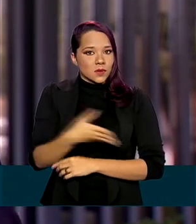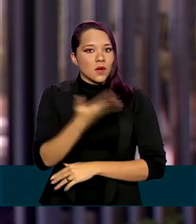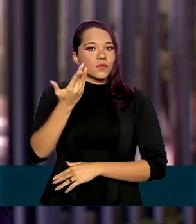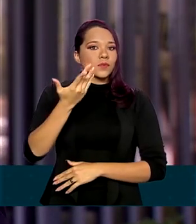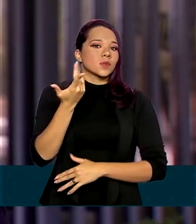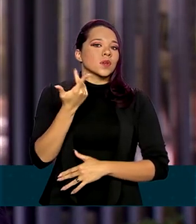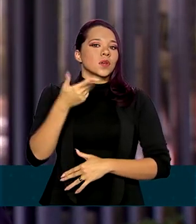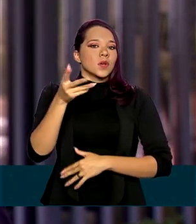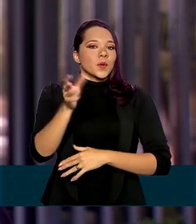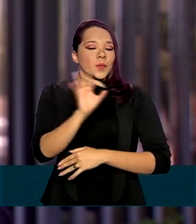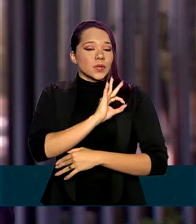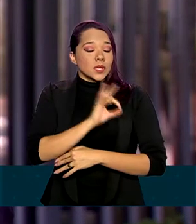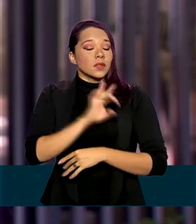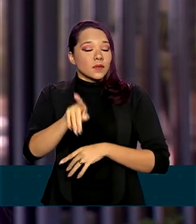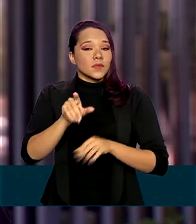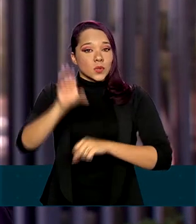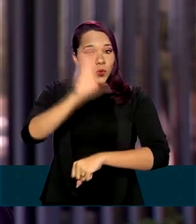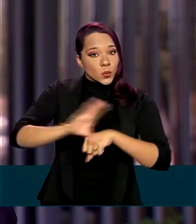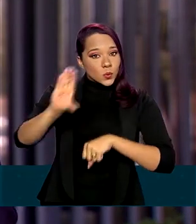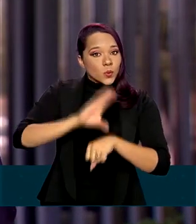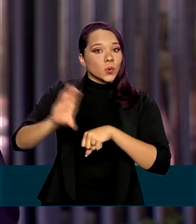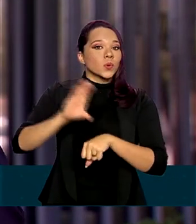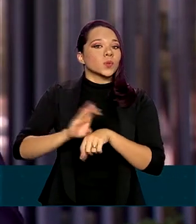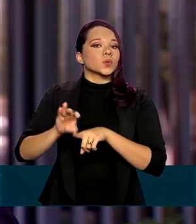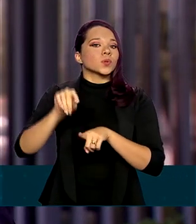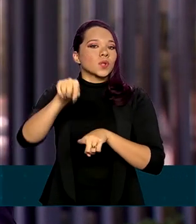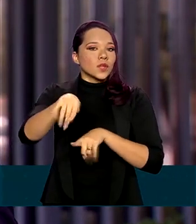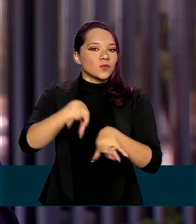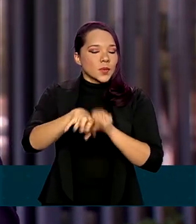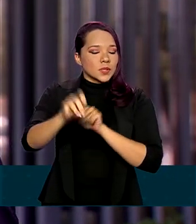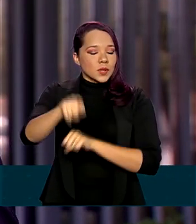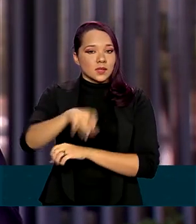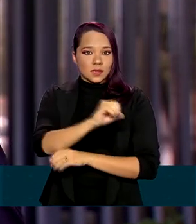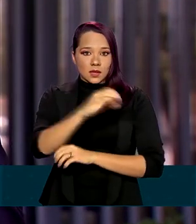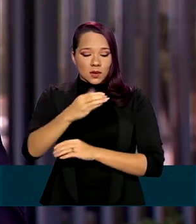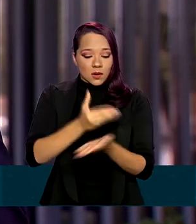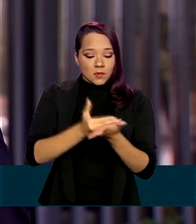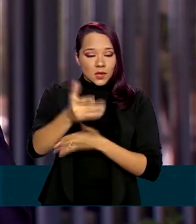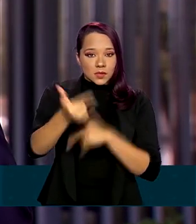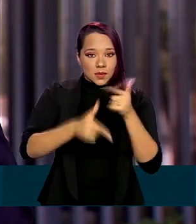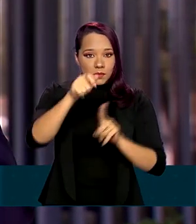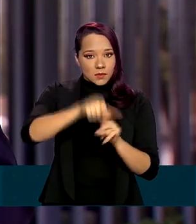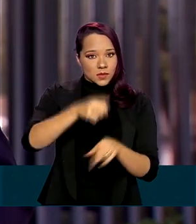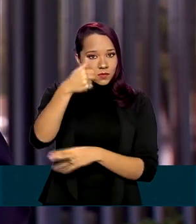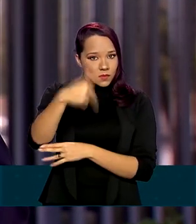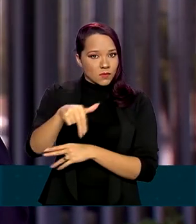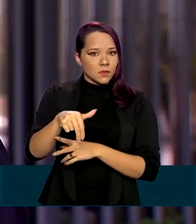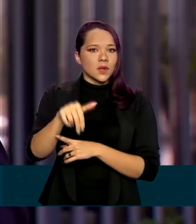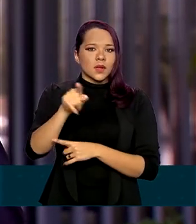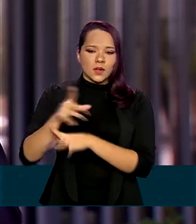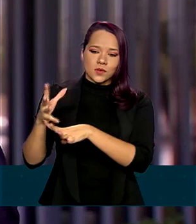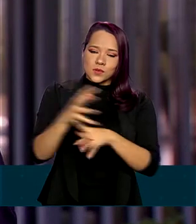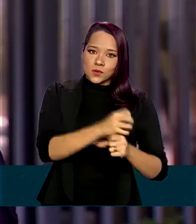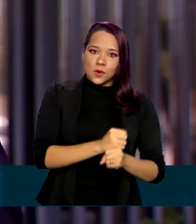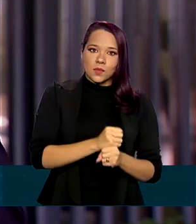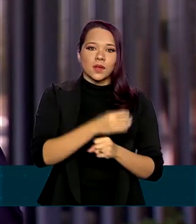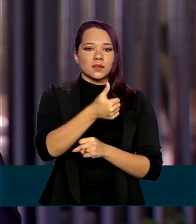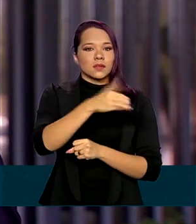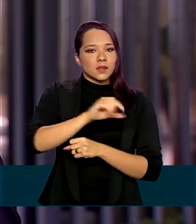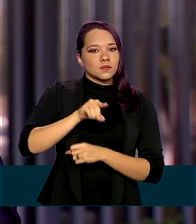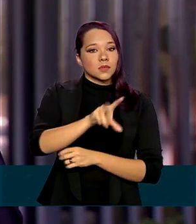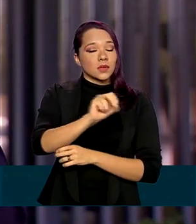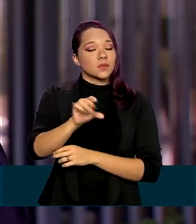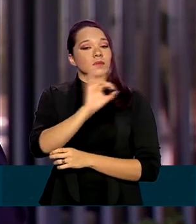rodoviários que estão fazendo um curso de formação em Santa Catarina e começam a trabalhar em novembro. Eles se somam aos atuais